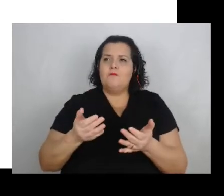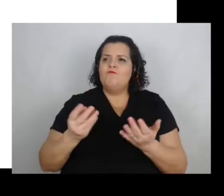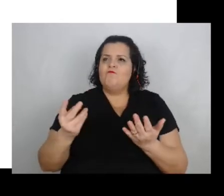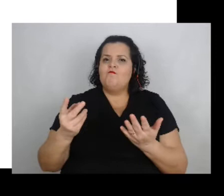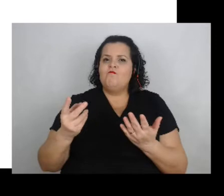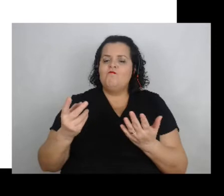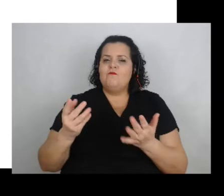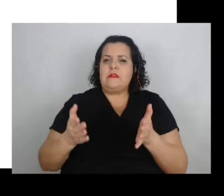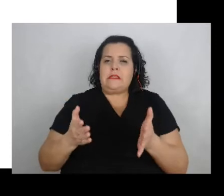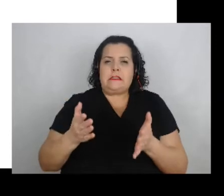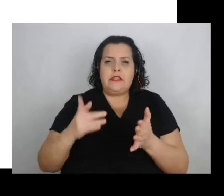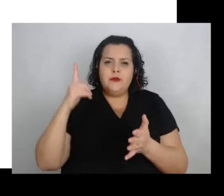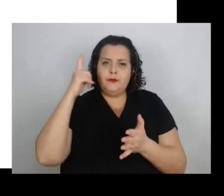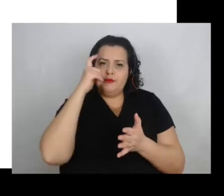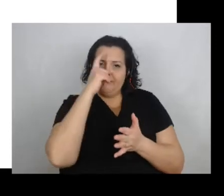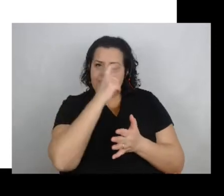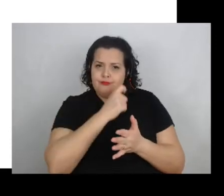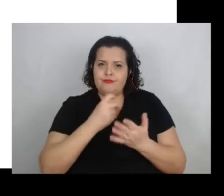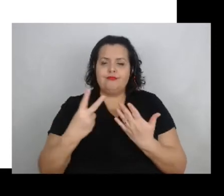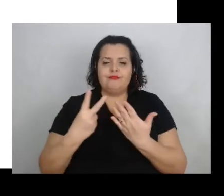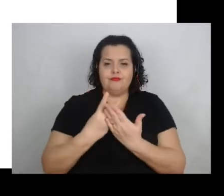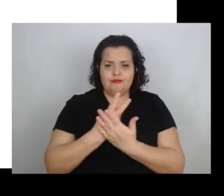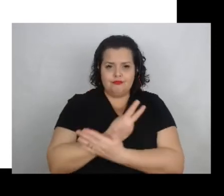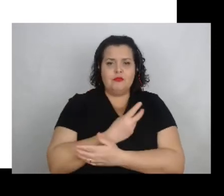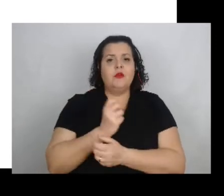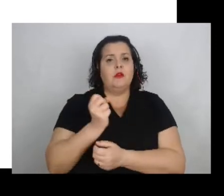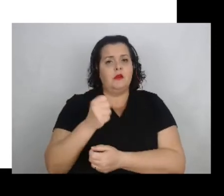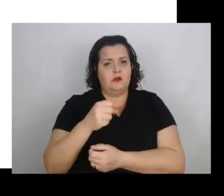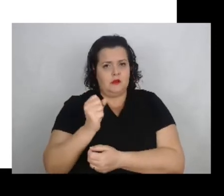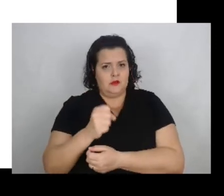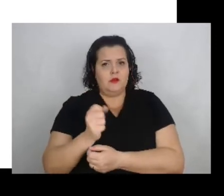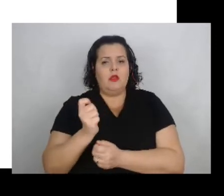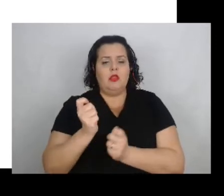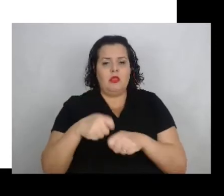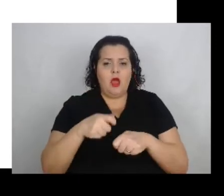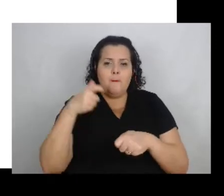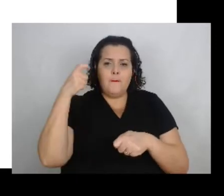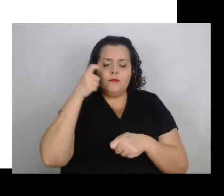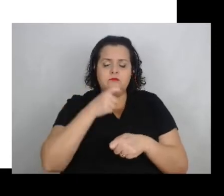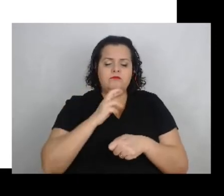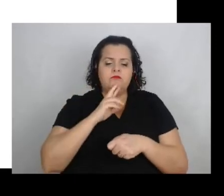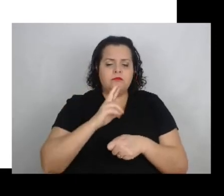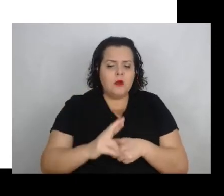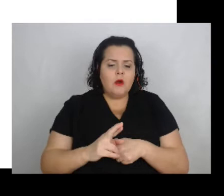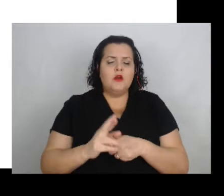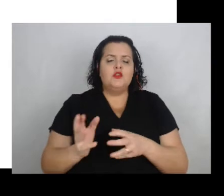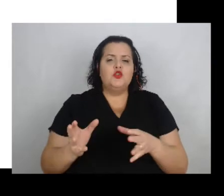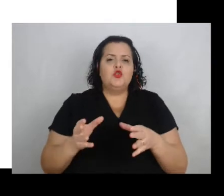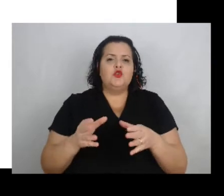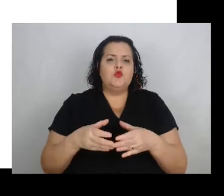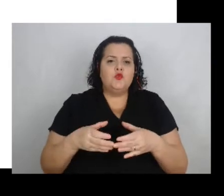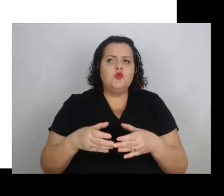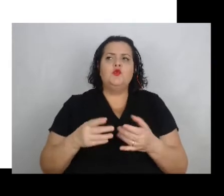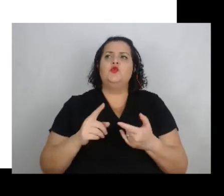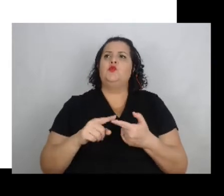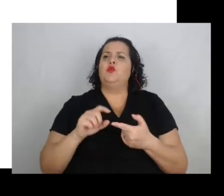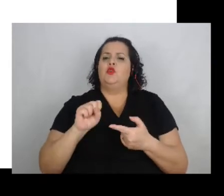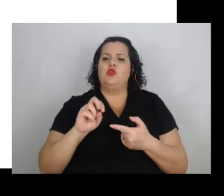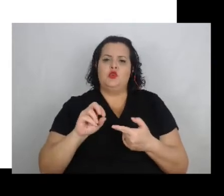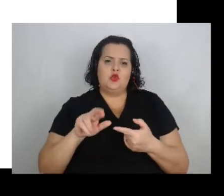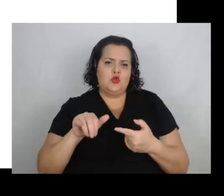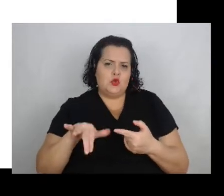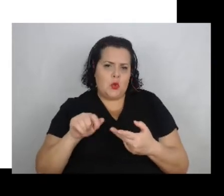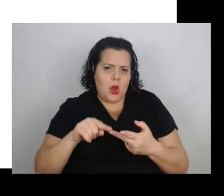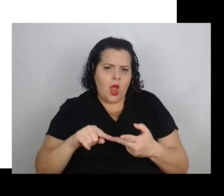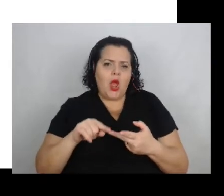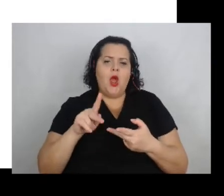professora Nancy, o professor Eduardo estão fortemente envolvidos, o professor Colombo, outros docentes, né, e o que tem